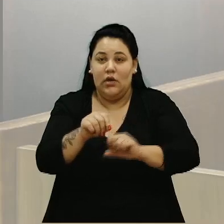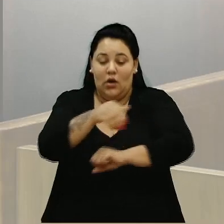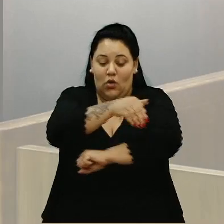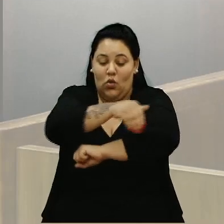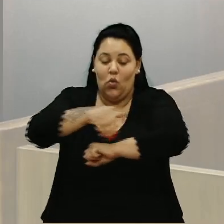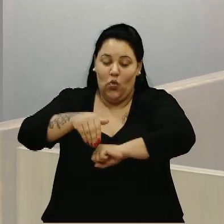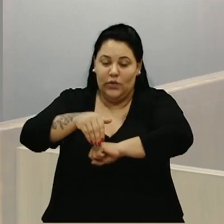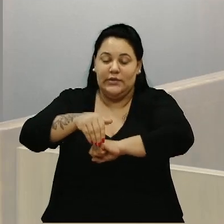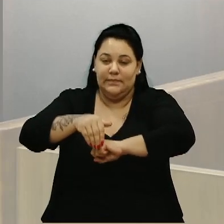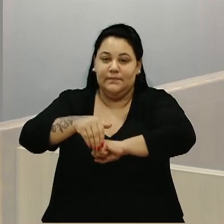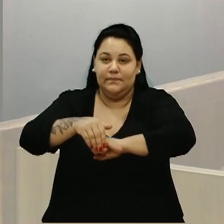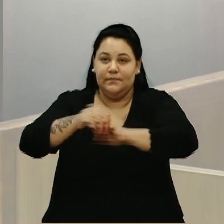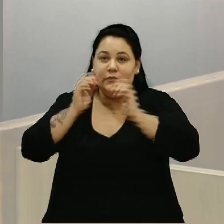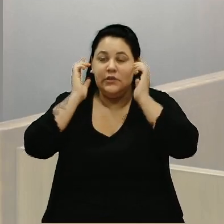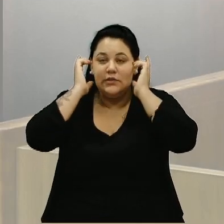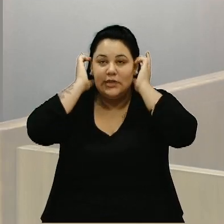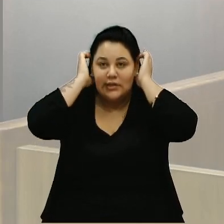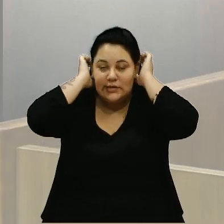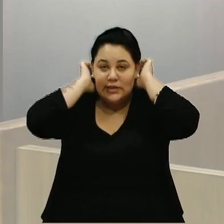alternativas.